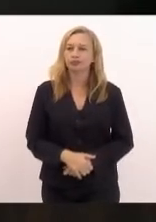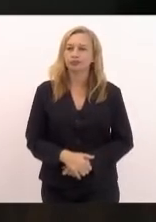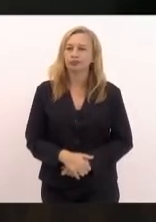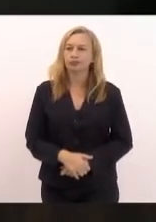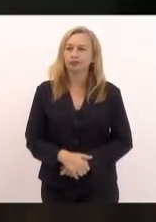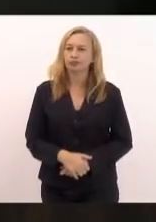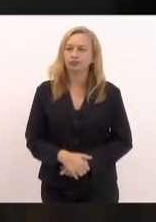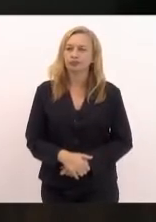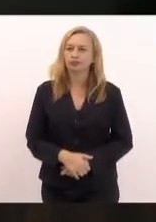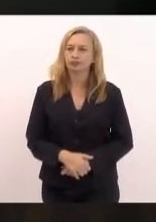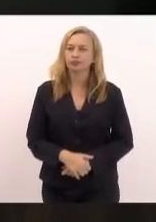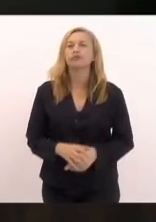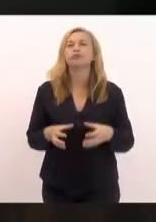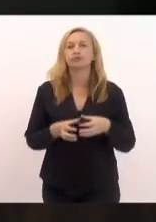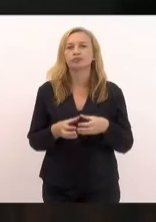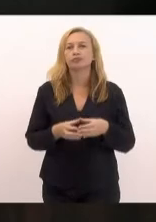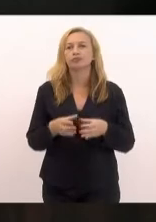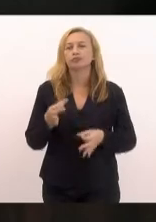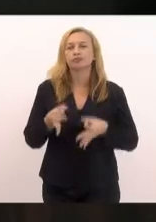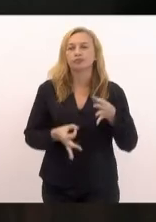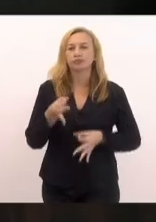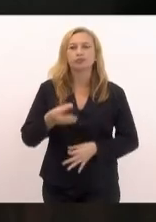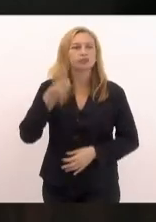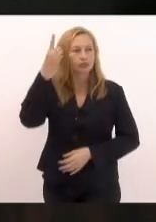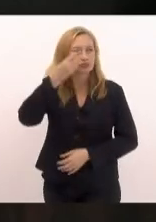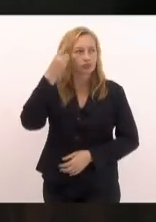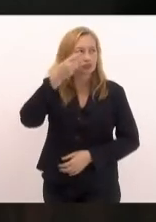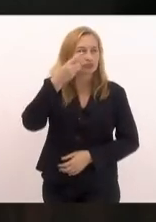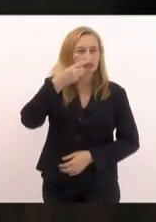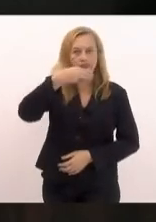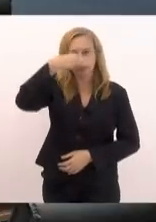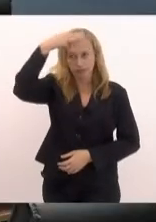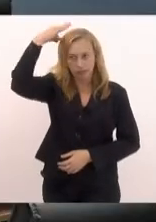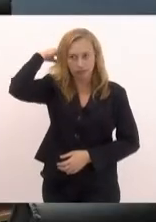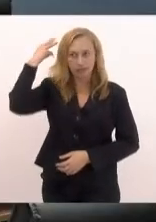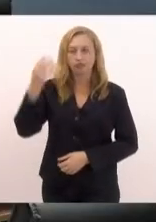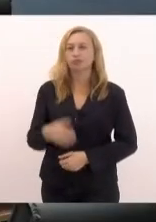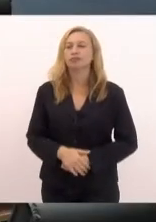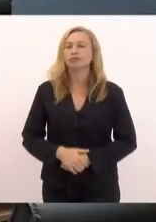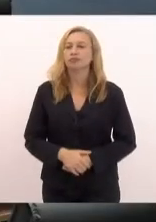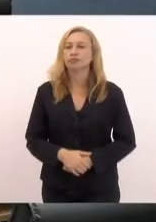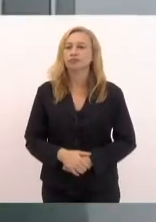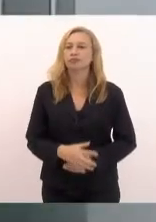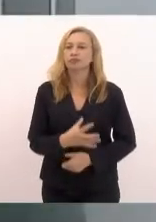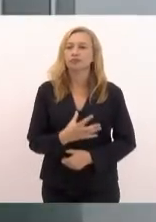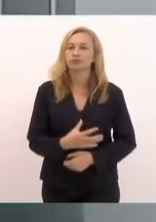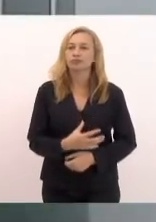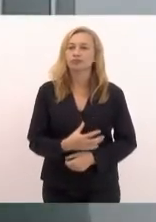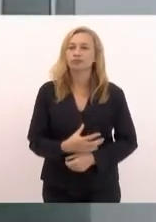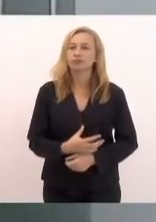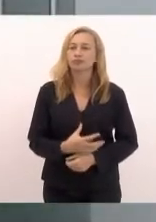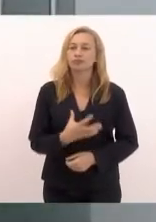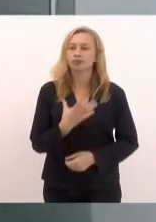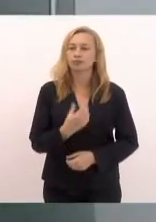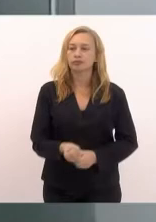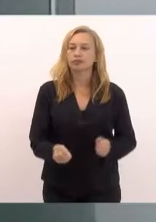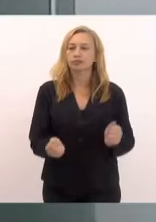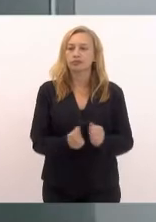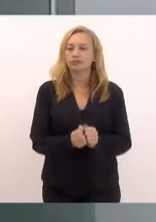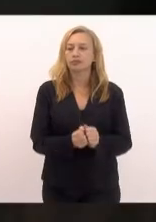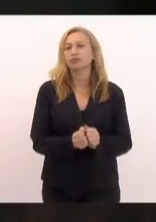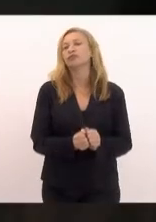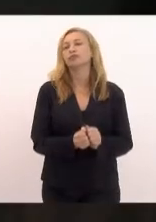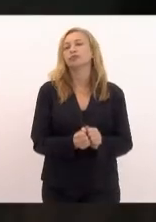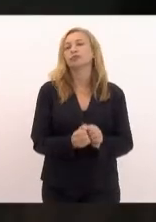Para emitir parecer pela Comissão de Constituição e Justiça, deputado Márcio Pacheco. Parecer pela constitucionalidade com emendas. Pela Comissão